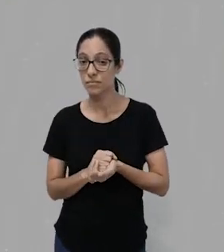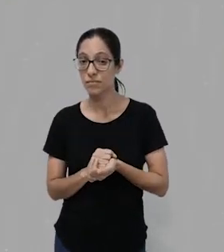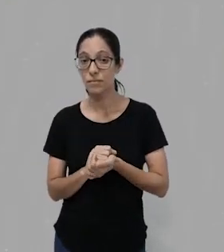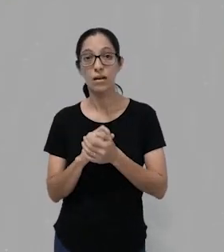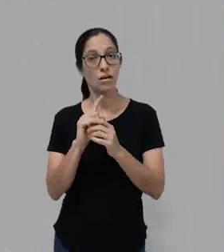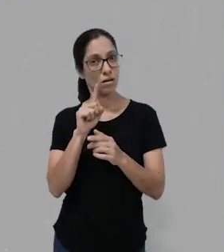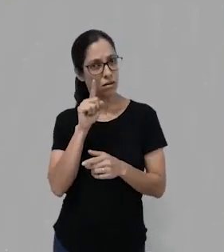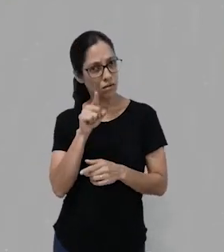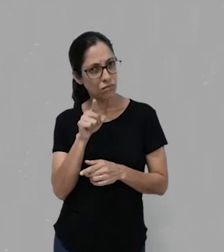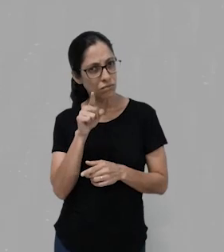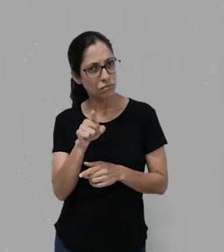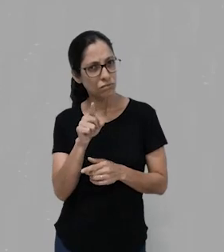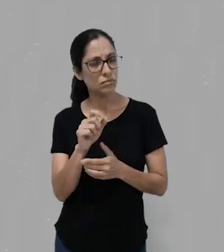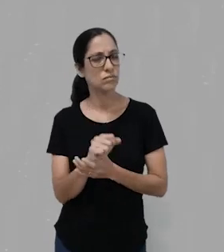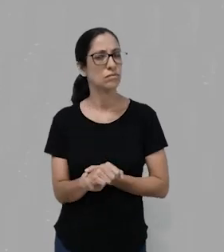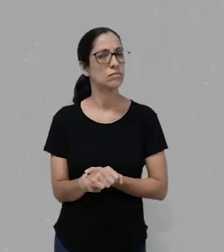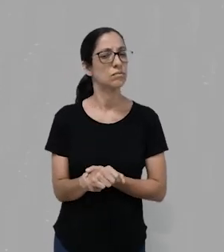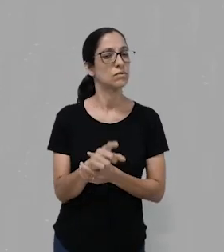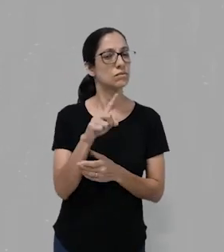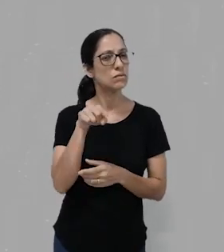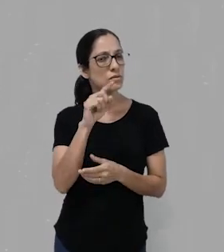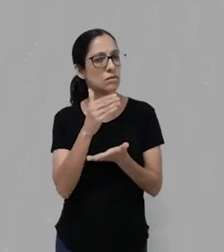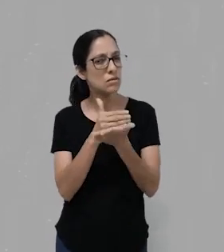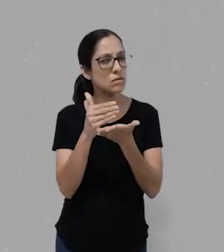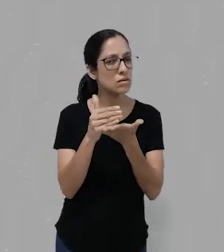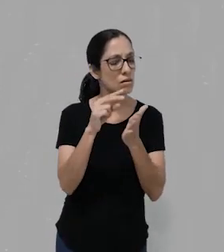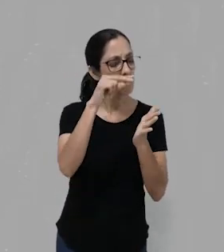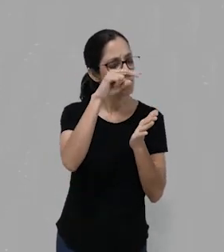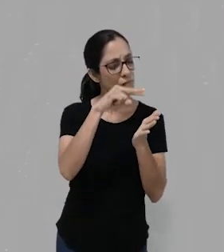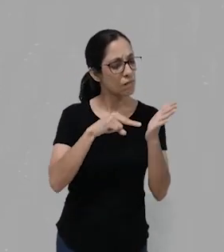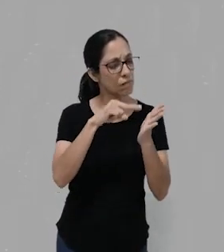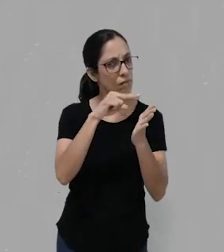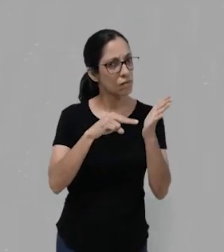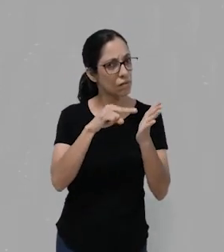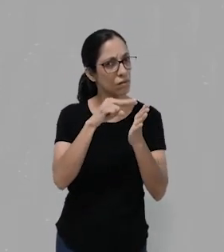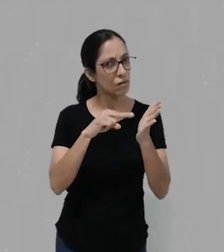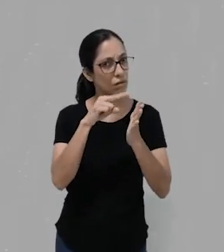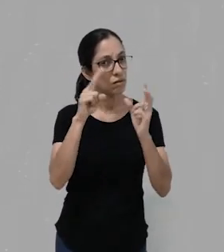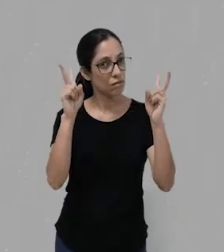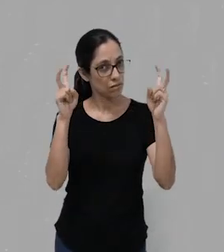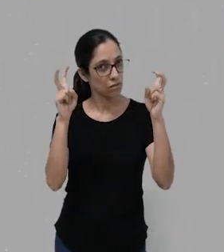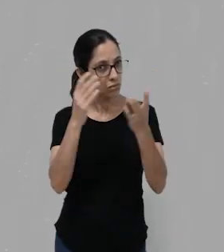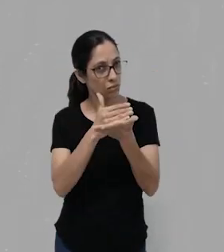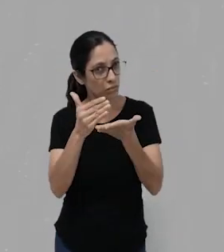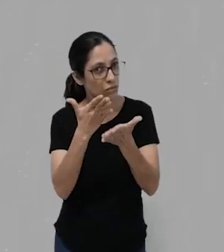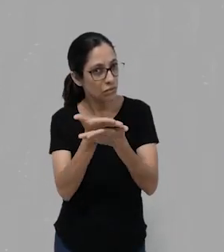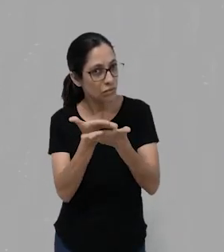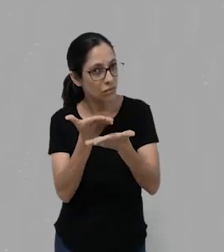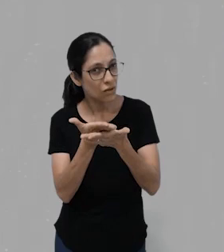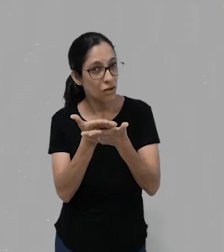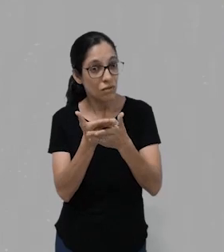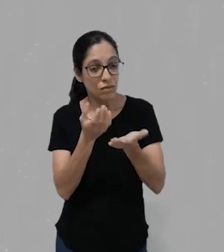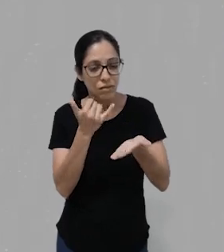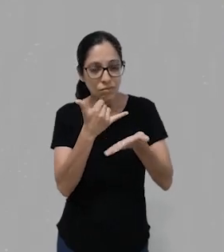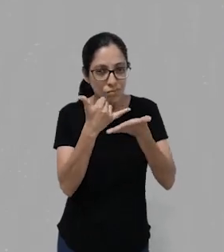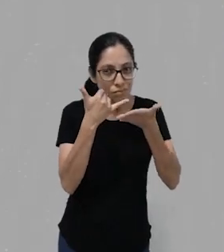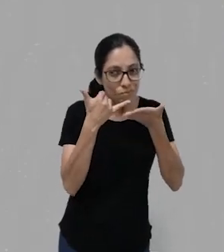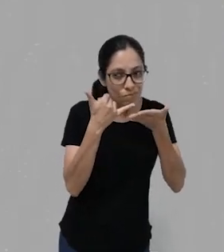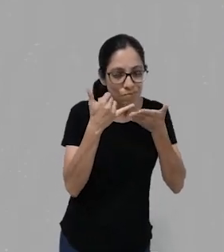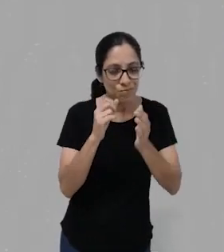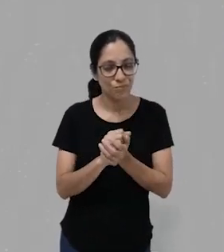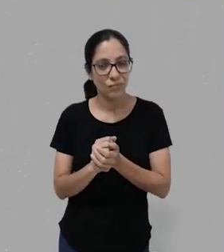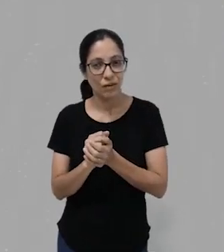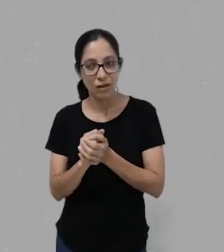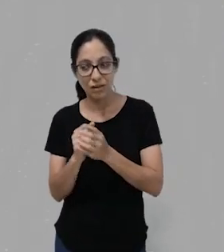Logo, eu garanto que vocês, ao ler esse tema, quando eu comecei a nossa aula, vocês associam logo drogas a quê? A